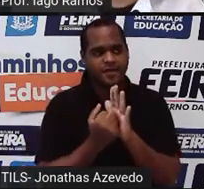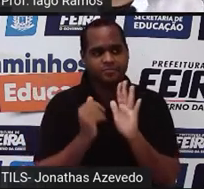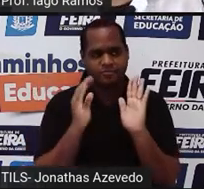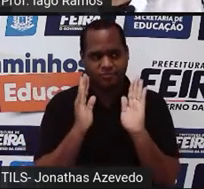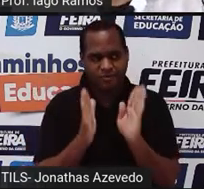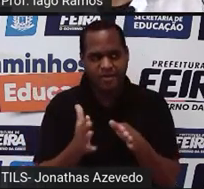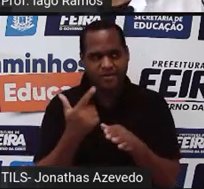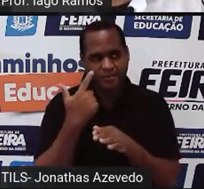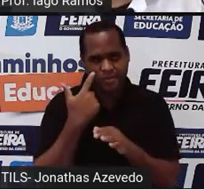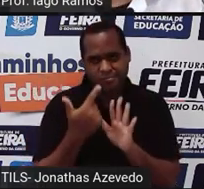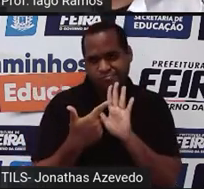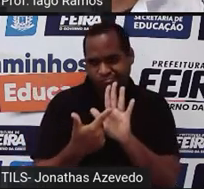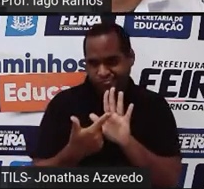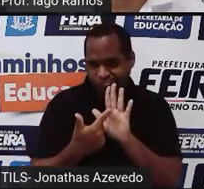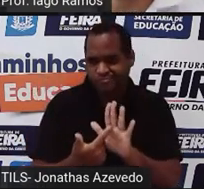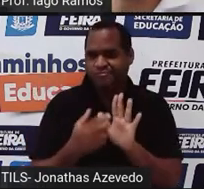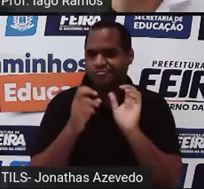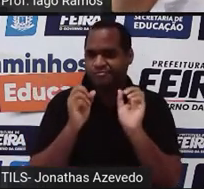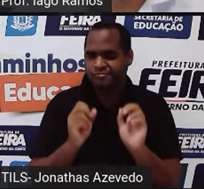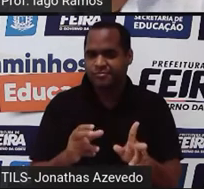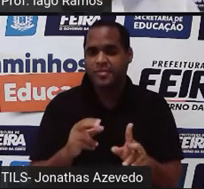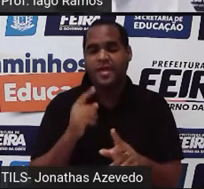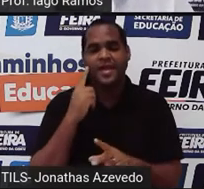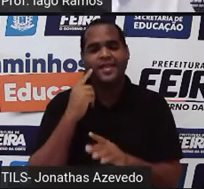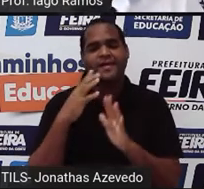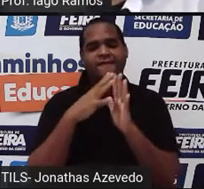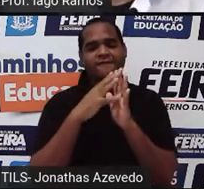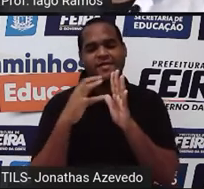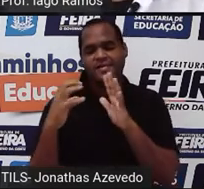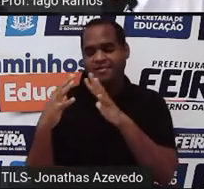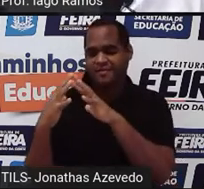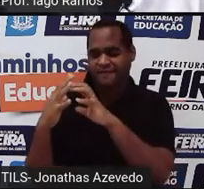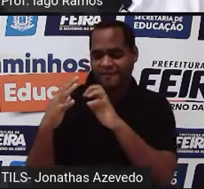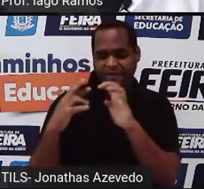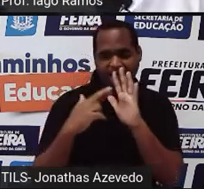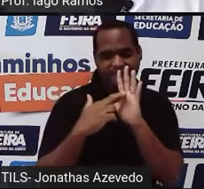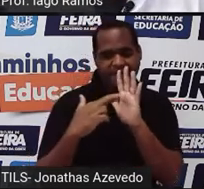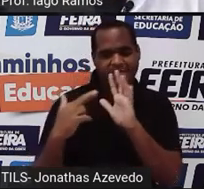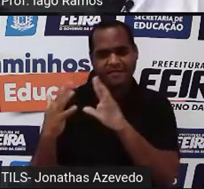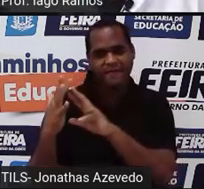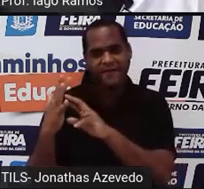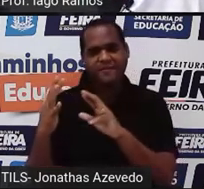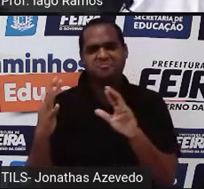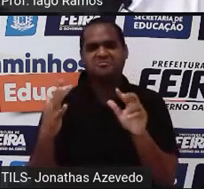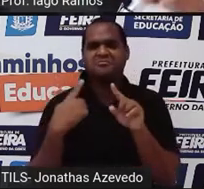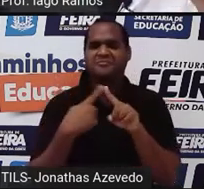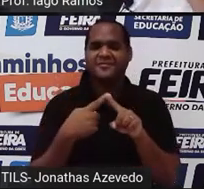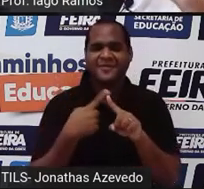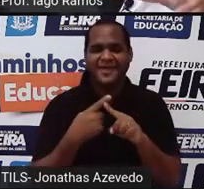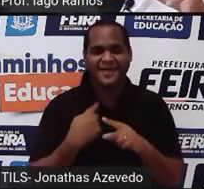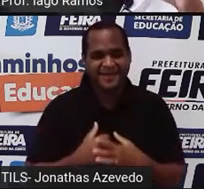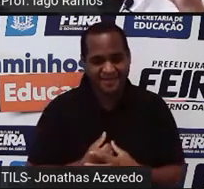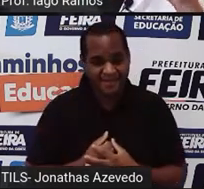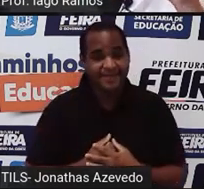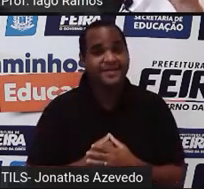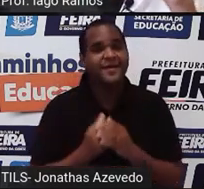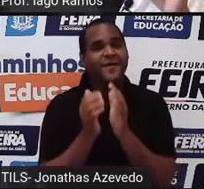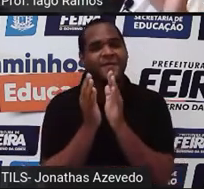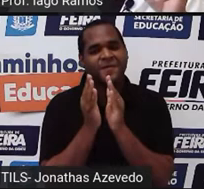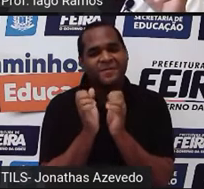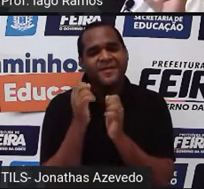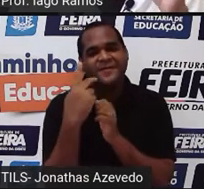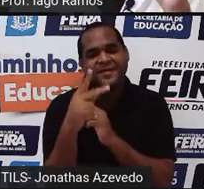de mostrar, é chamada de reflexão. Por que reflexão? Aí eu vou pedir para